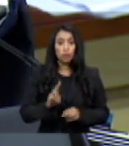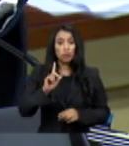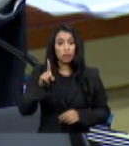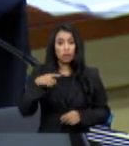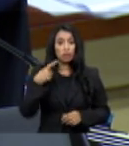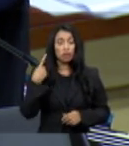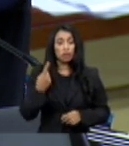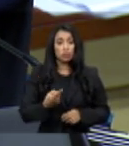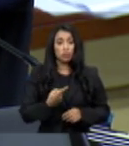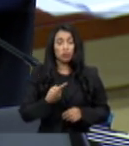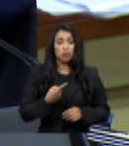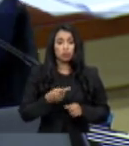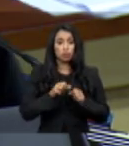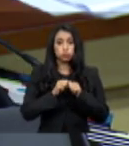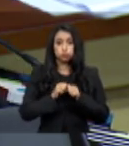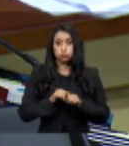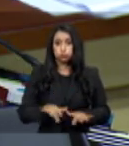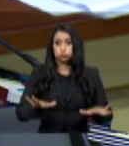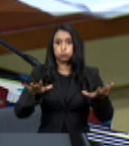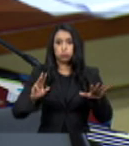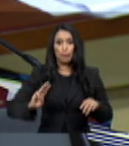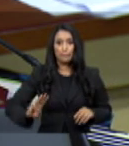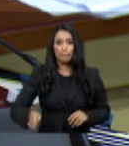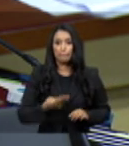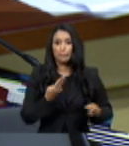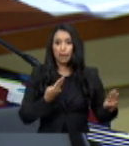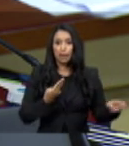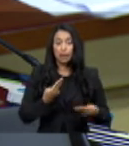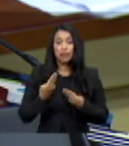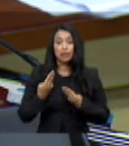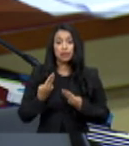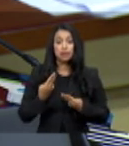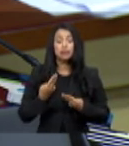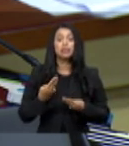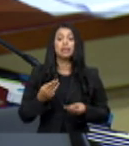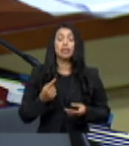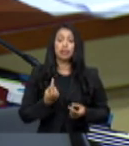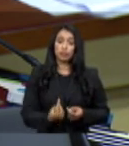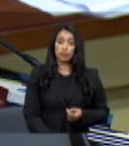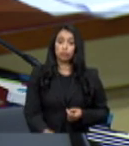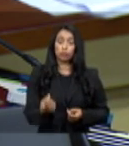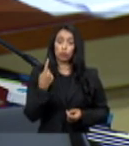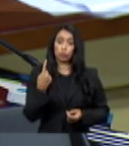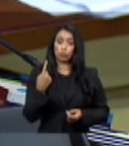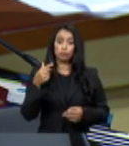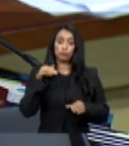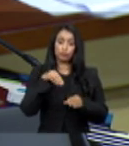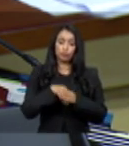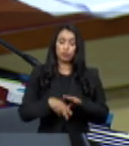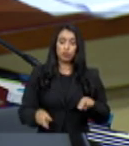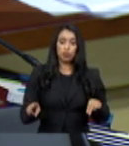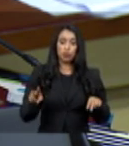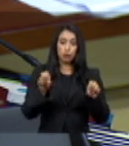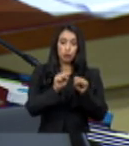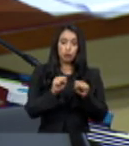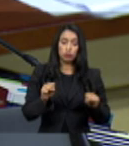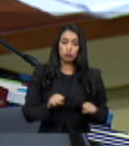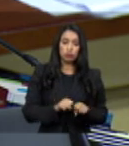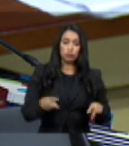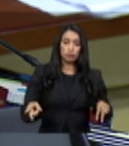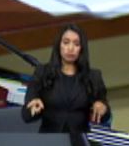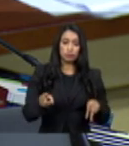que a contaminação já tinha chegado aos milhares é que se detectou um caso no âmbito do sistema